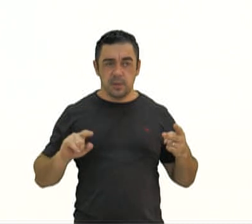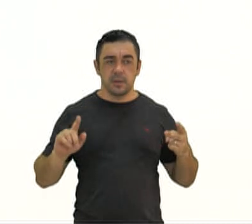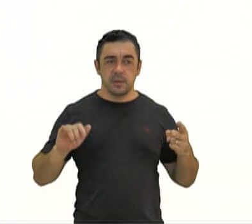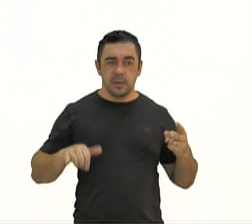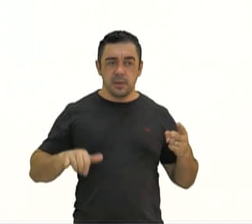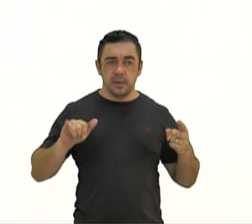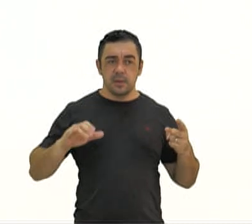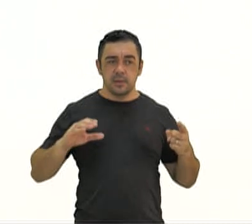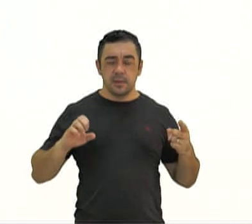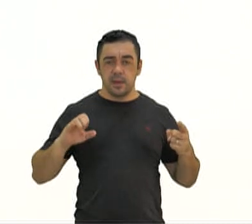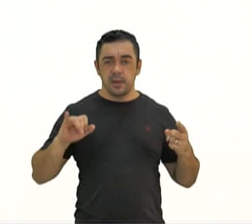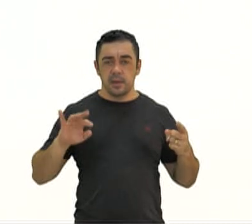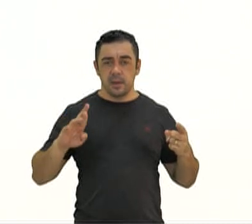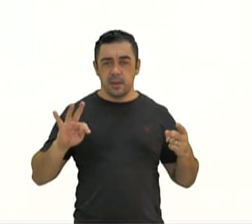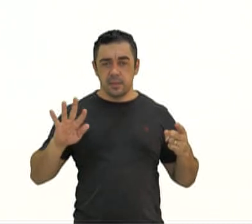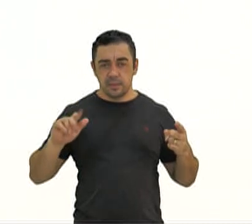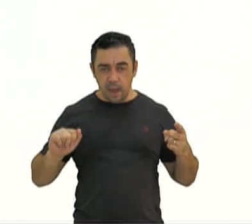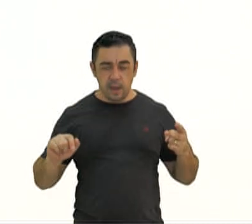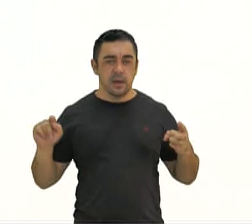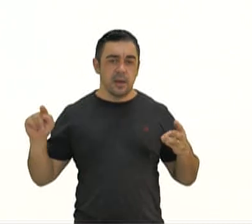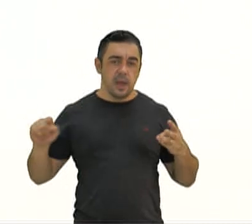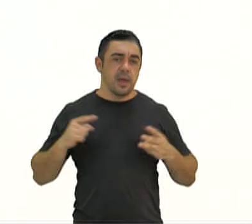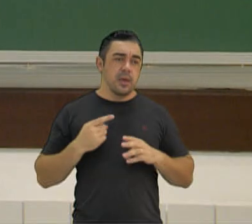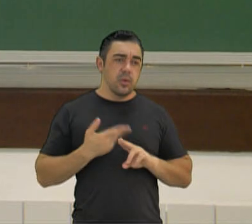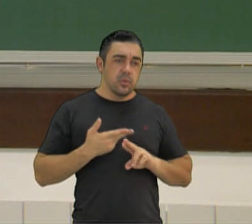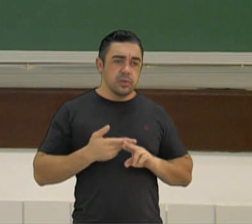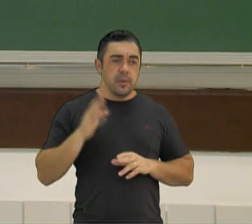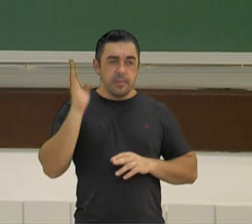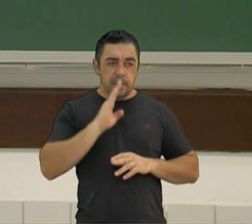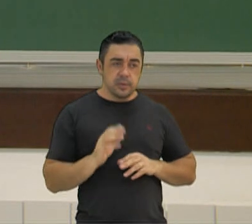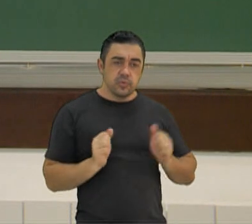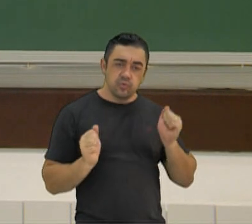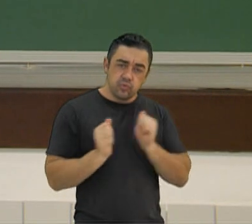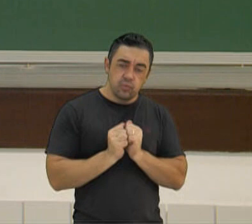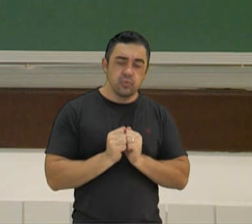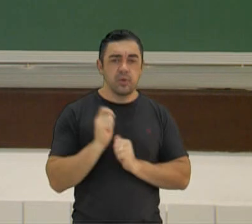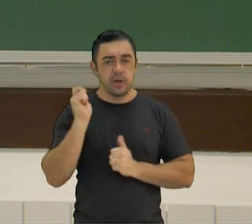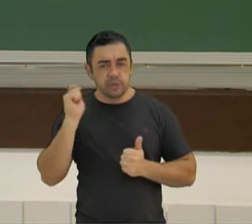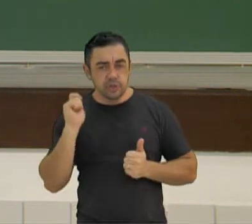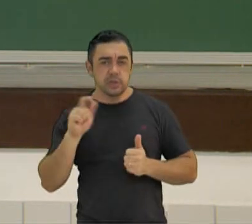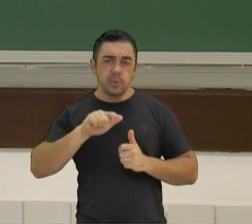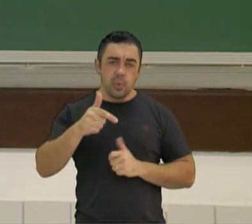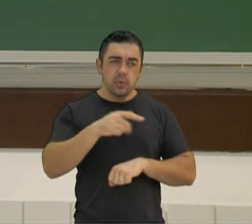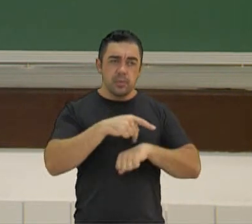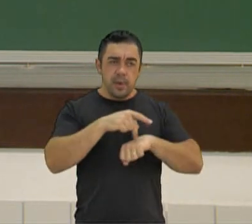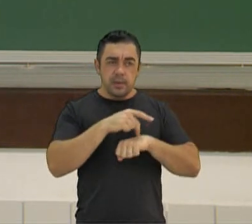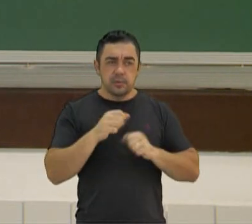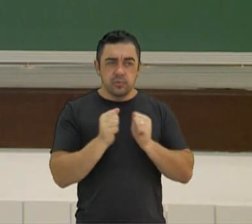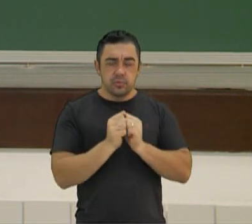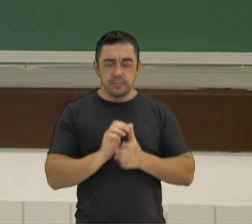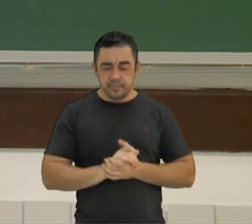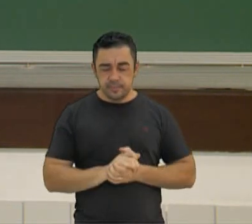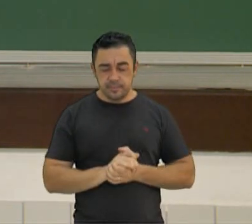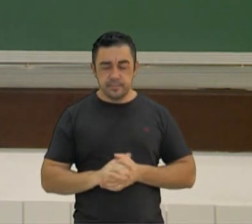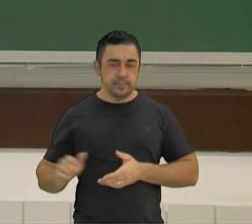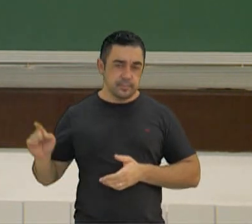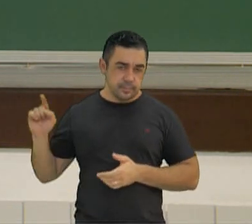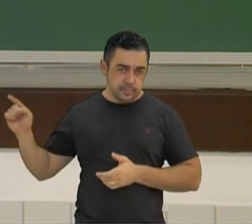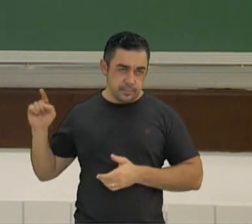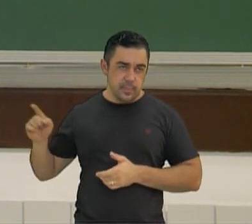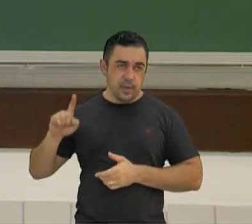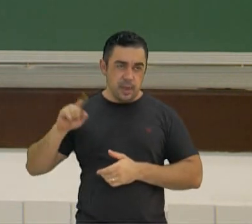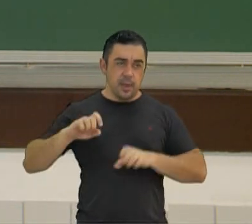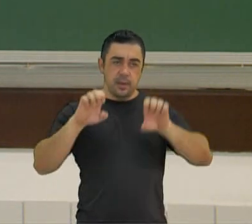de compartimentalização de utilização Brasil com os países vizinhos. Dentro disso, logicamente, temos